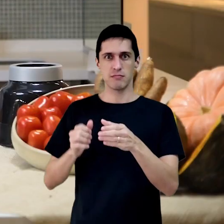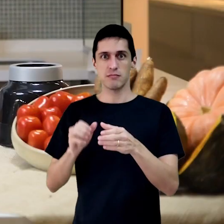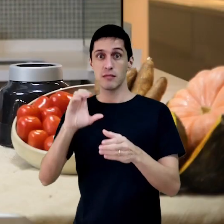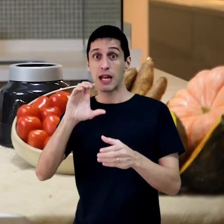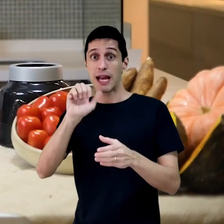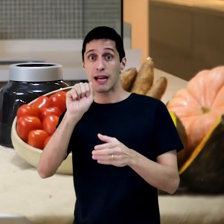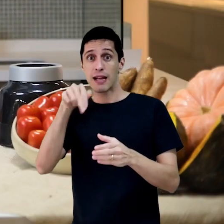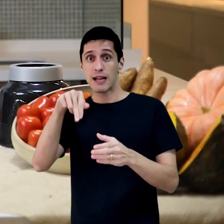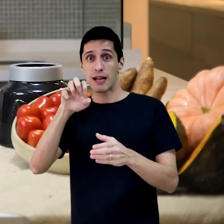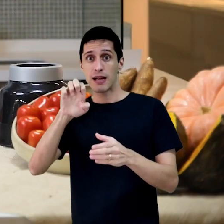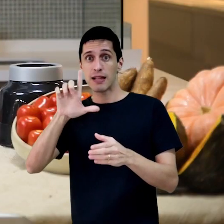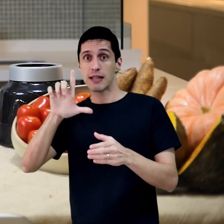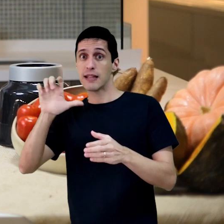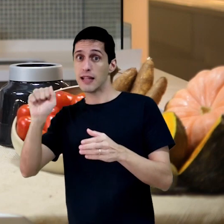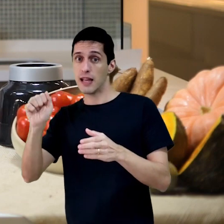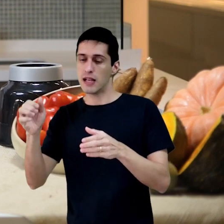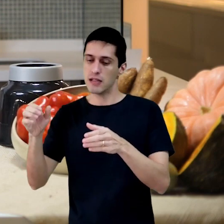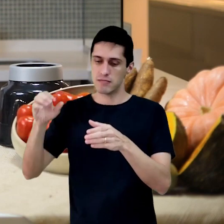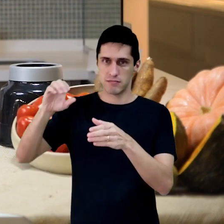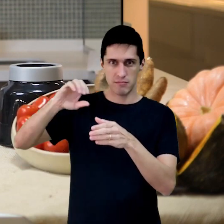a canela.